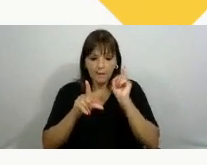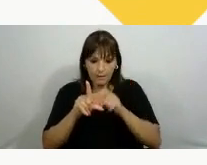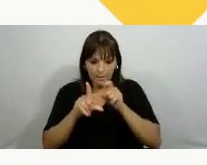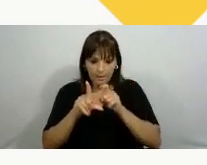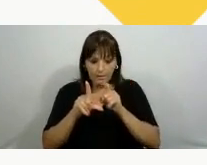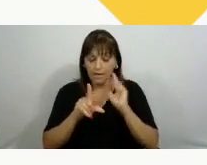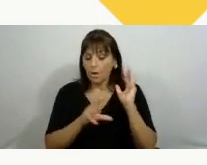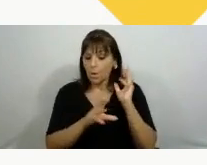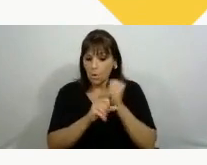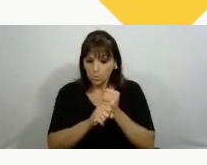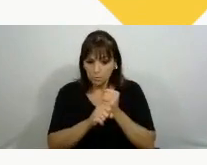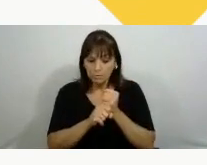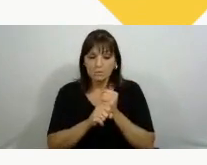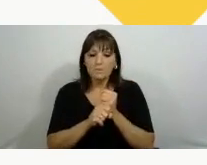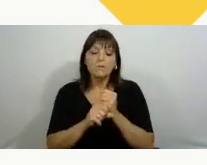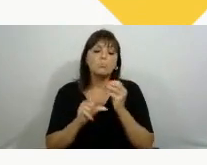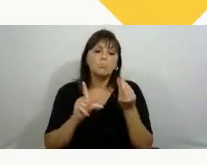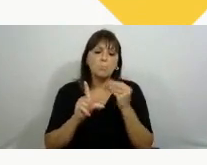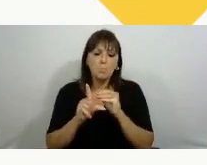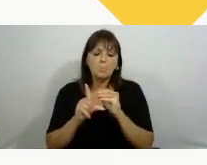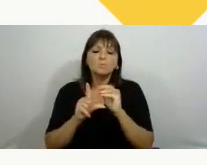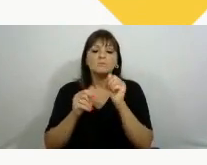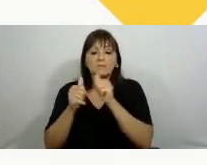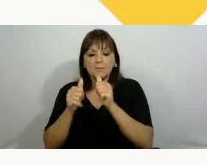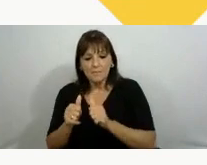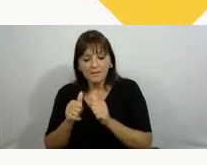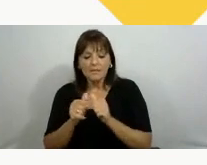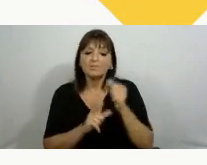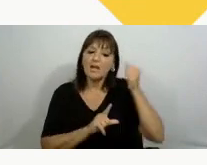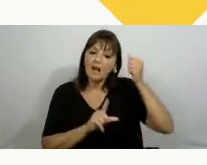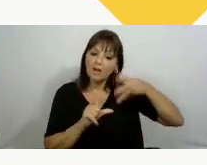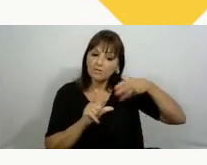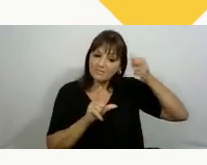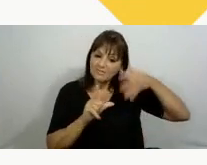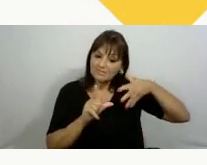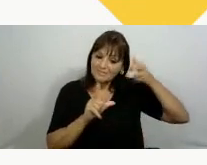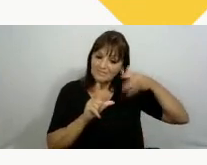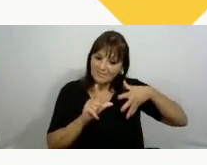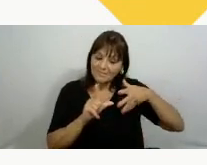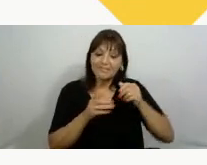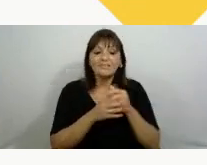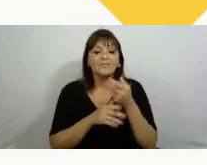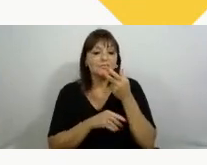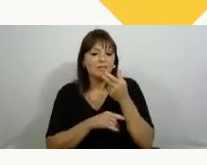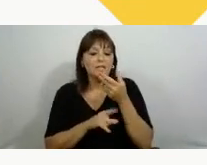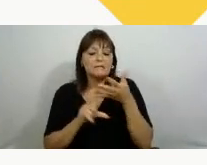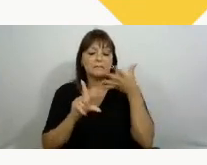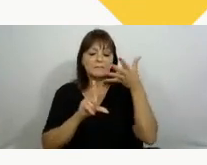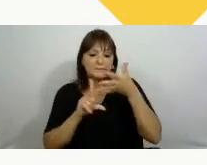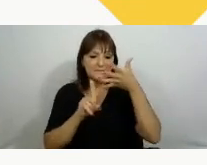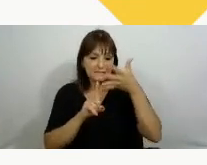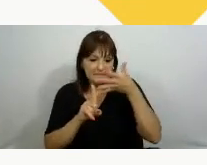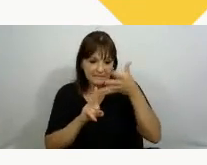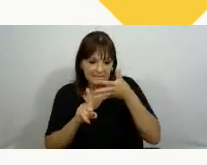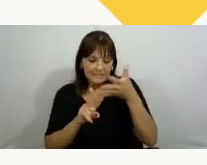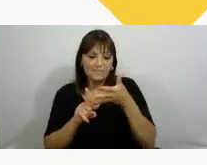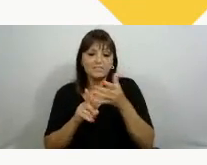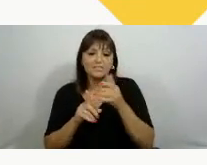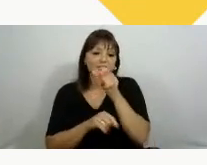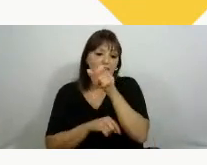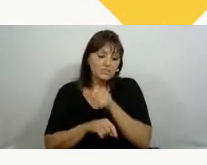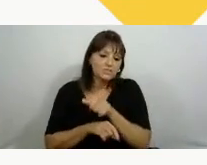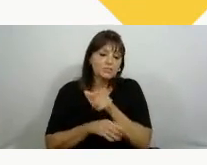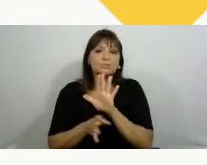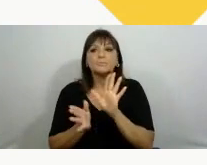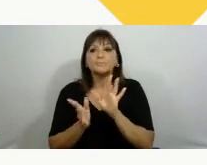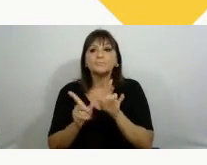sua imagem com a audiodescrição, e principalmente a imagem que também falando para os palestrantes também, seja uma publicação de